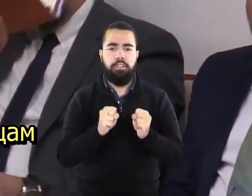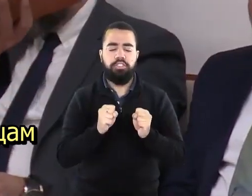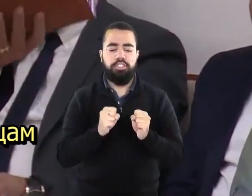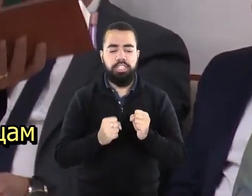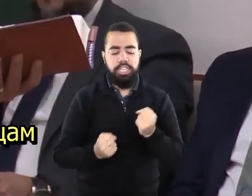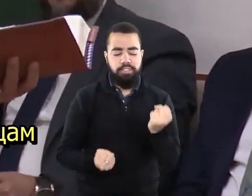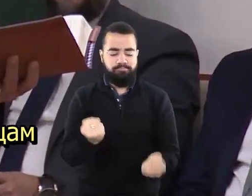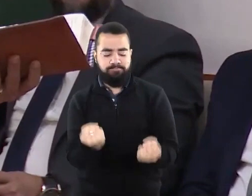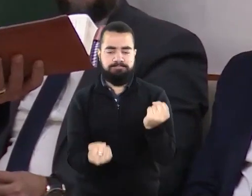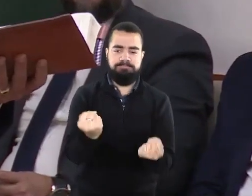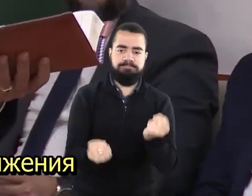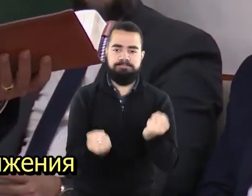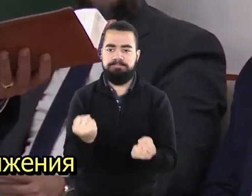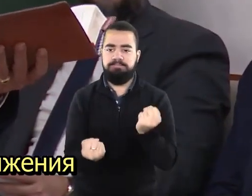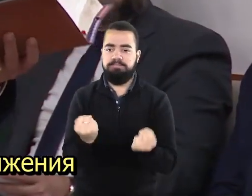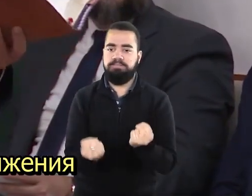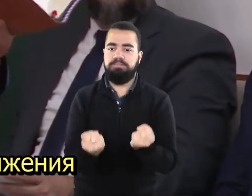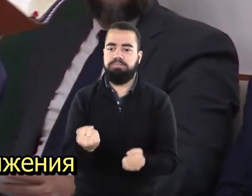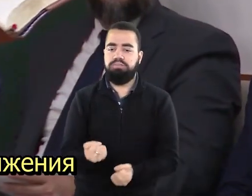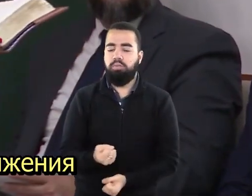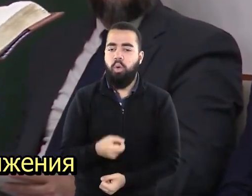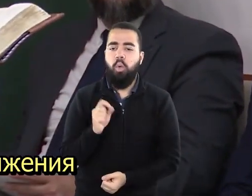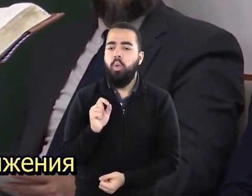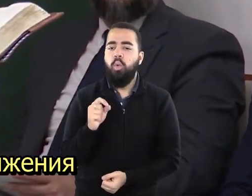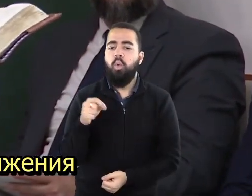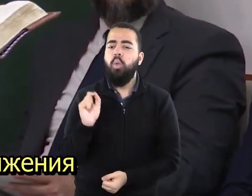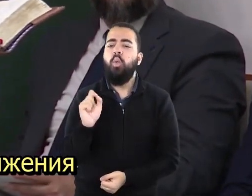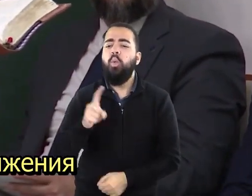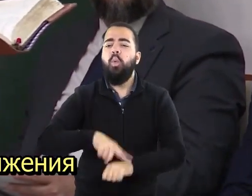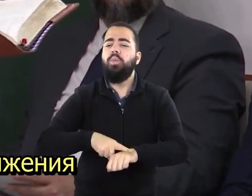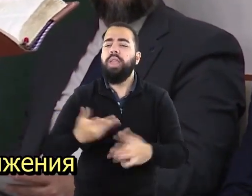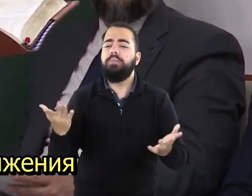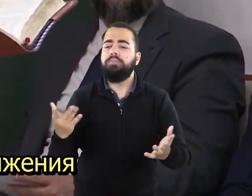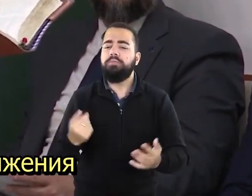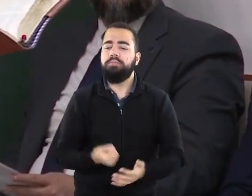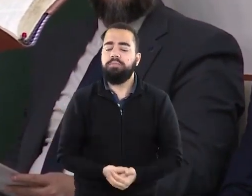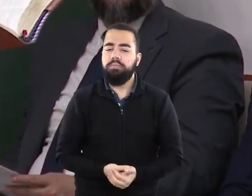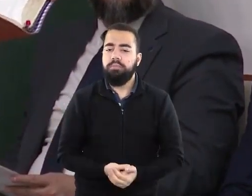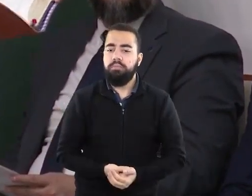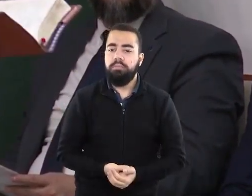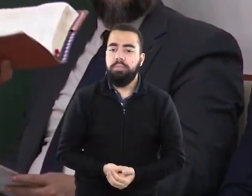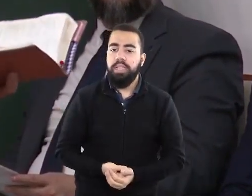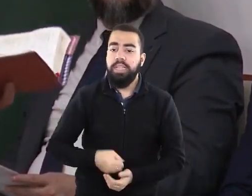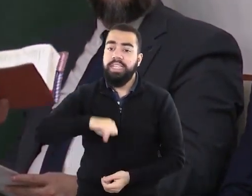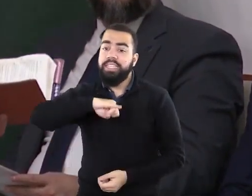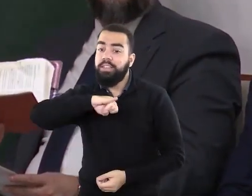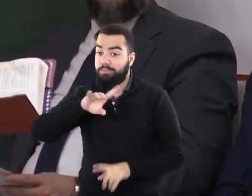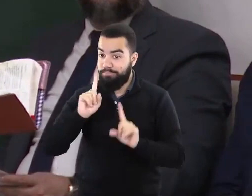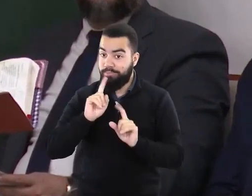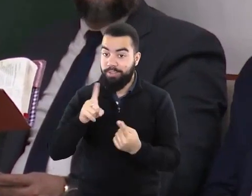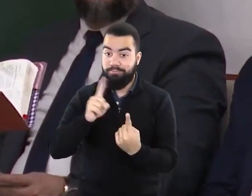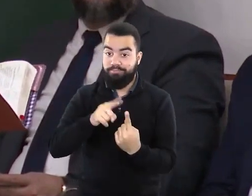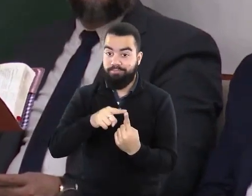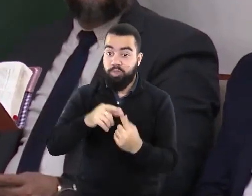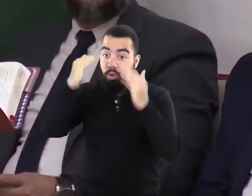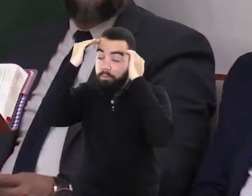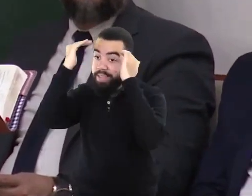para qualquer lugar do mundo? É quando você obedece às leis de trânsito ou quando você desobedece às leis de trânsito?